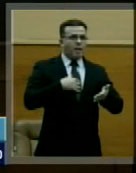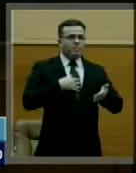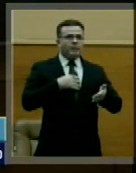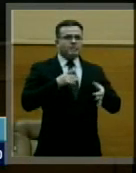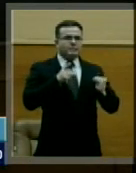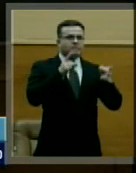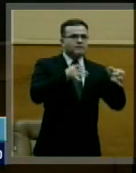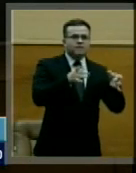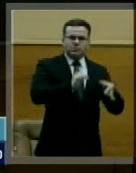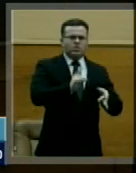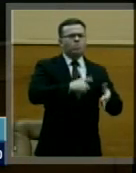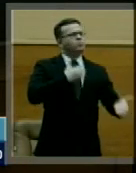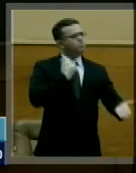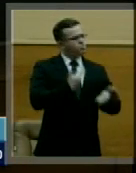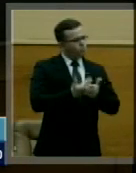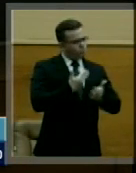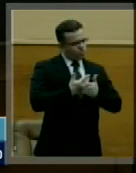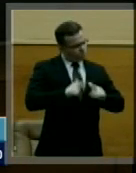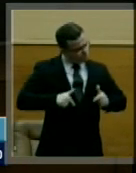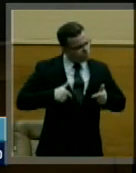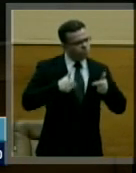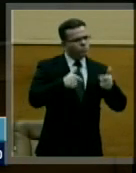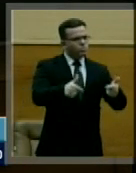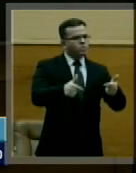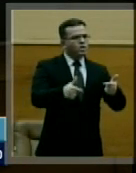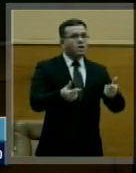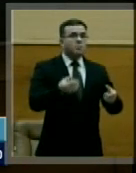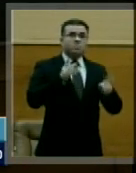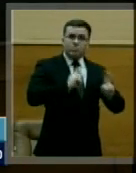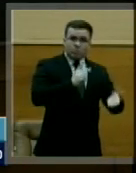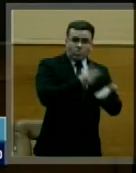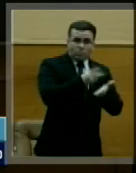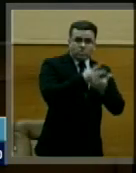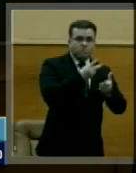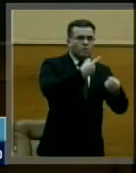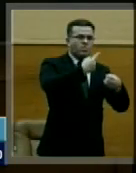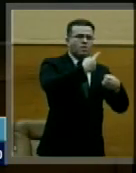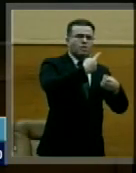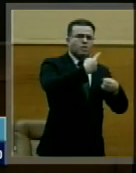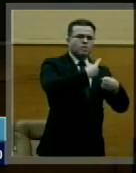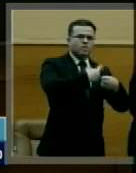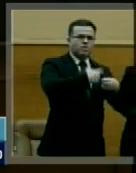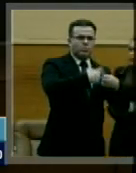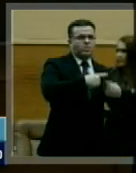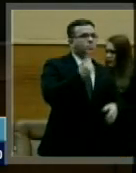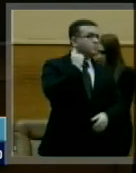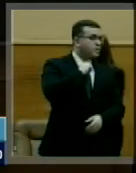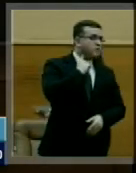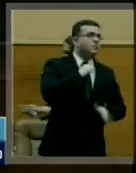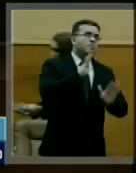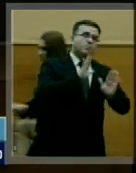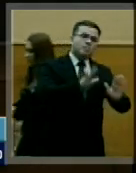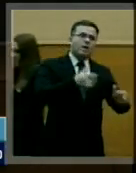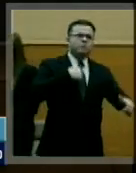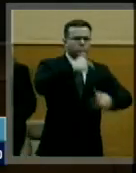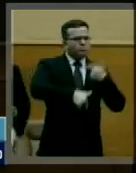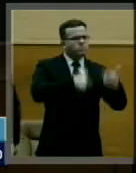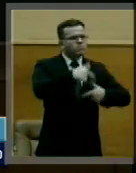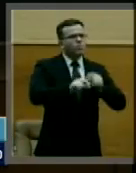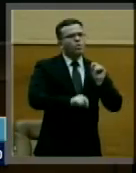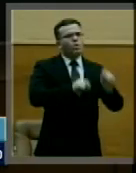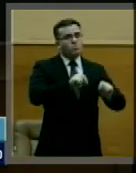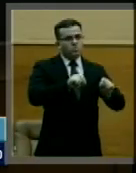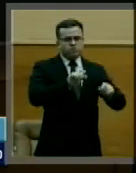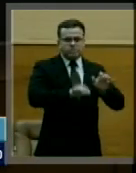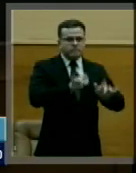da ideia de ser agrônomo. Para se manter em Minas, enquanto se preparava para o vestibular, teve que trabalhar como